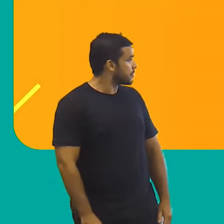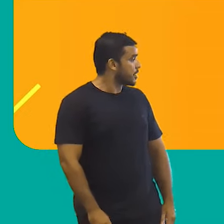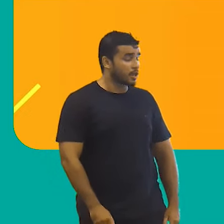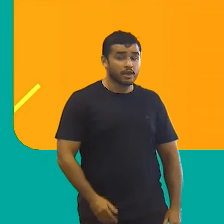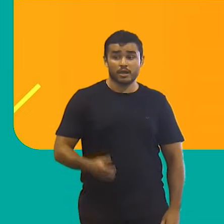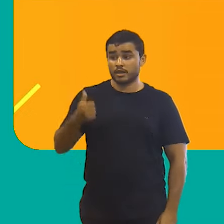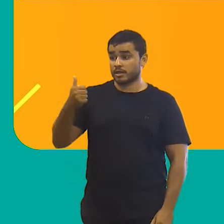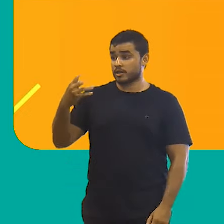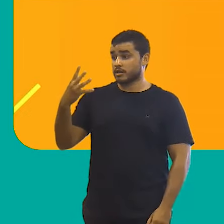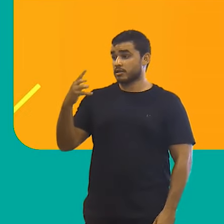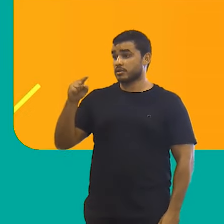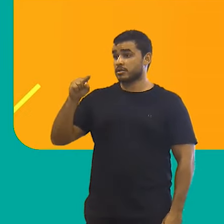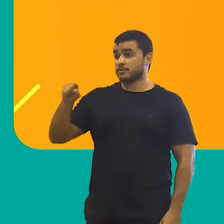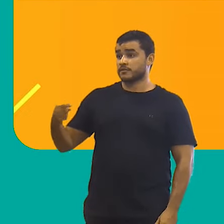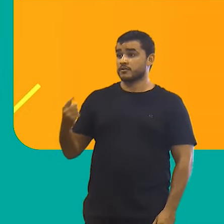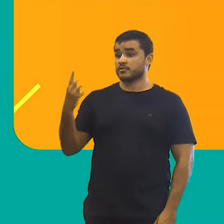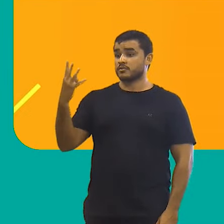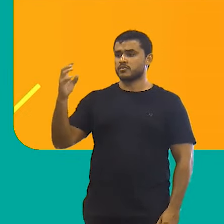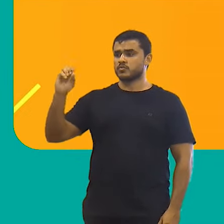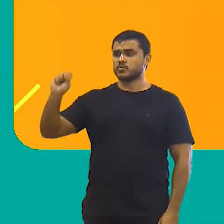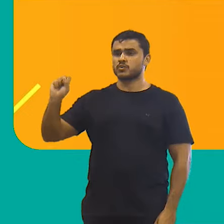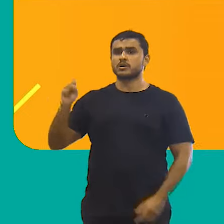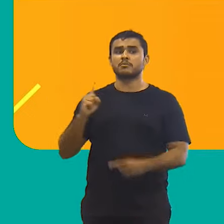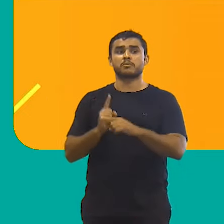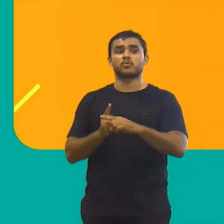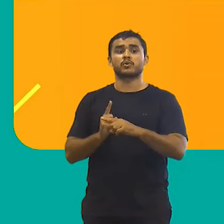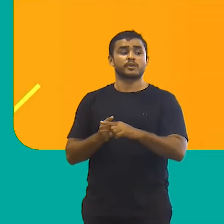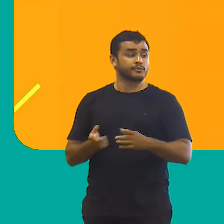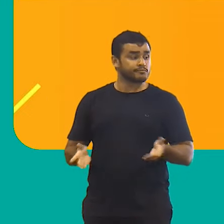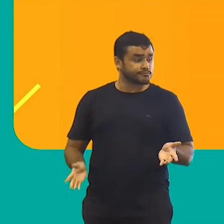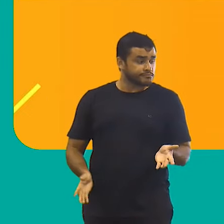Na dúvida faça assim. Mas professor, eu quero saber por que é o D.